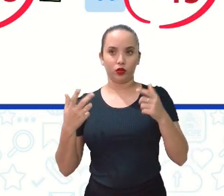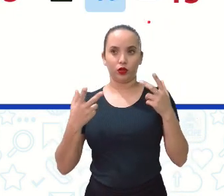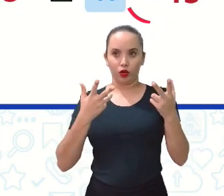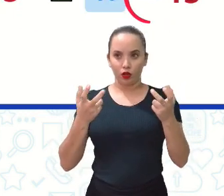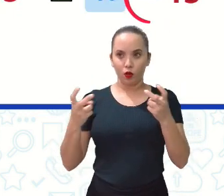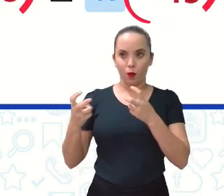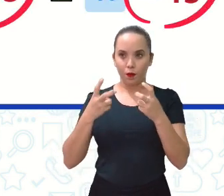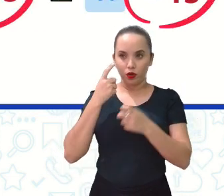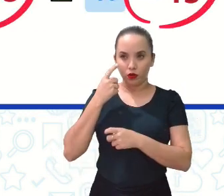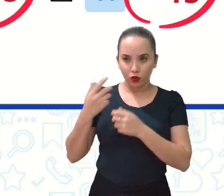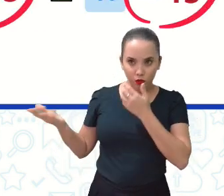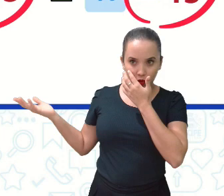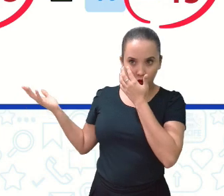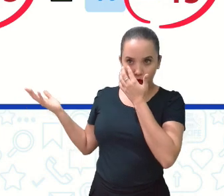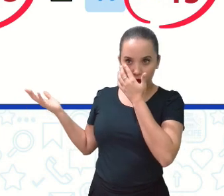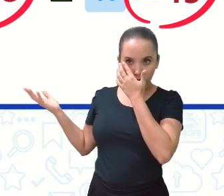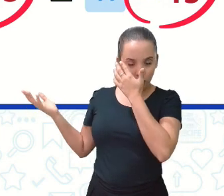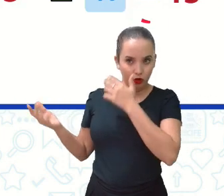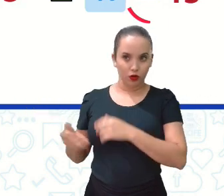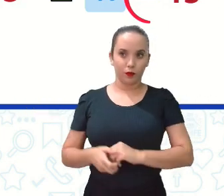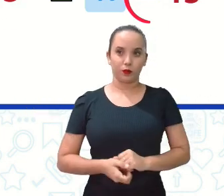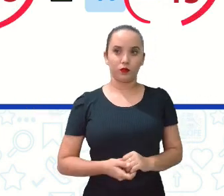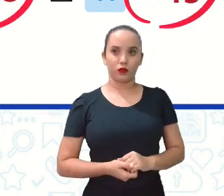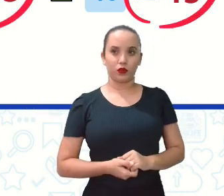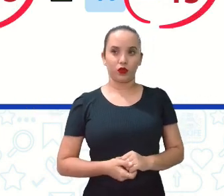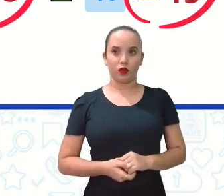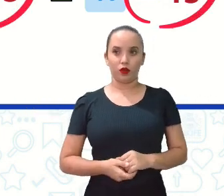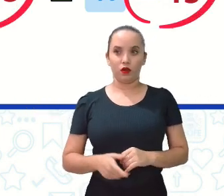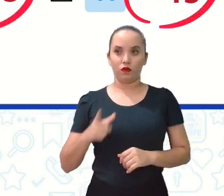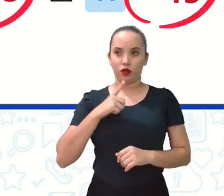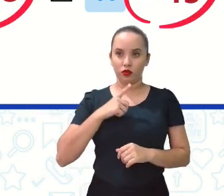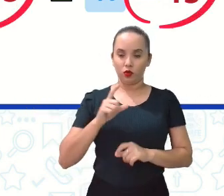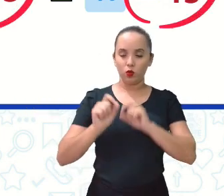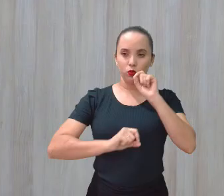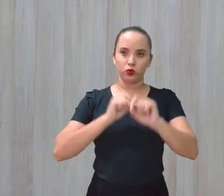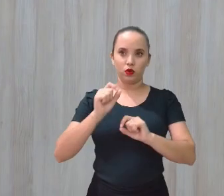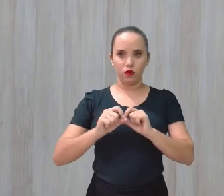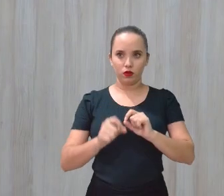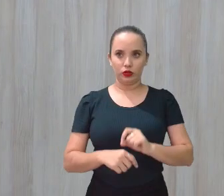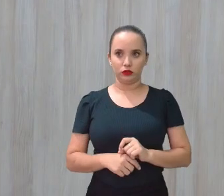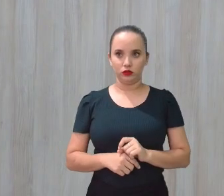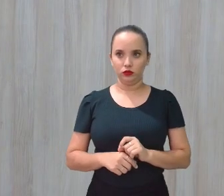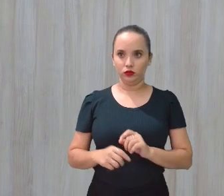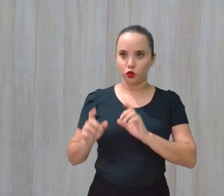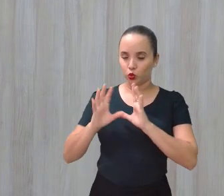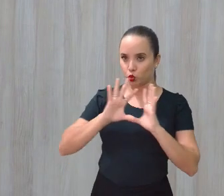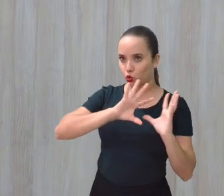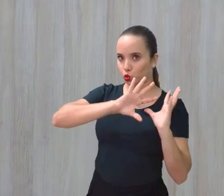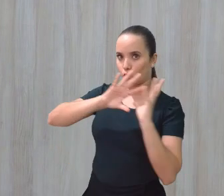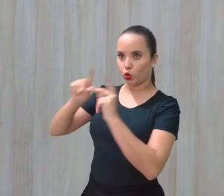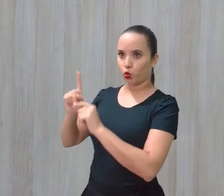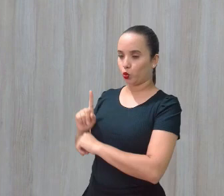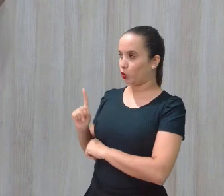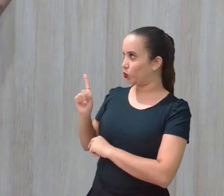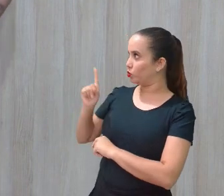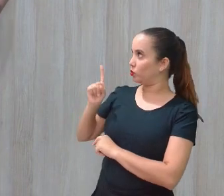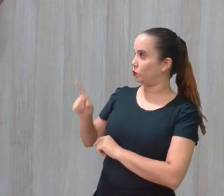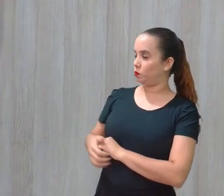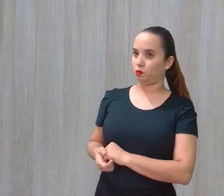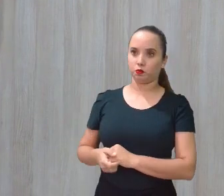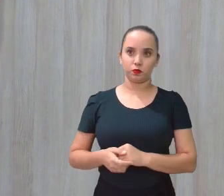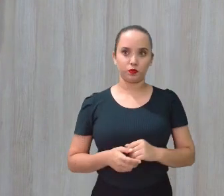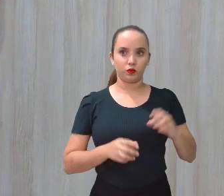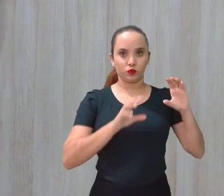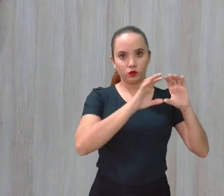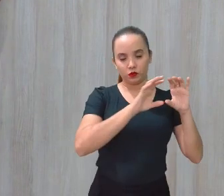olha como é que vai ficar a expressão. Ou seja, eu vou ter aqui, ó, essa passagem aqui e essa